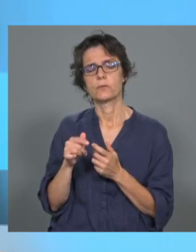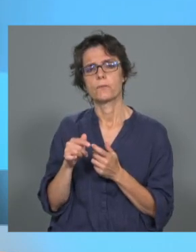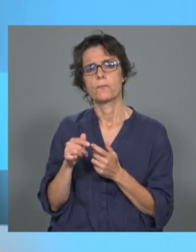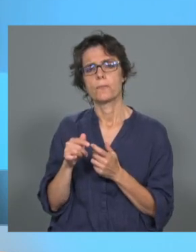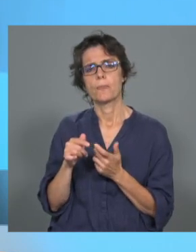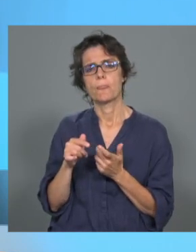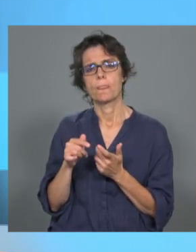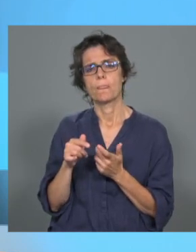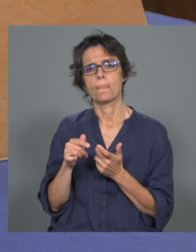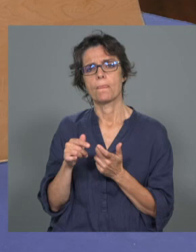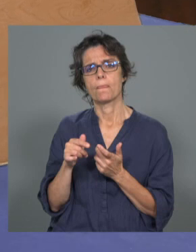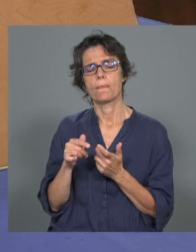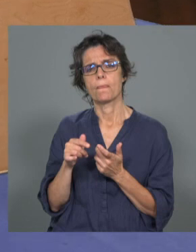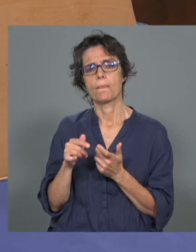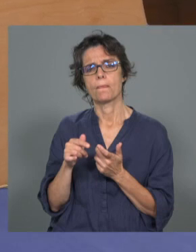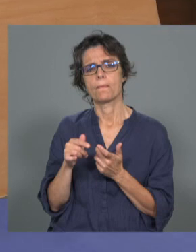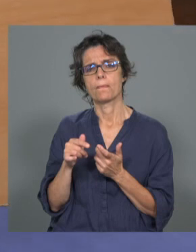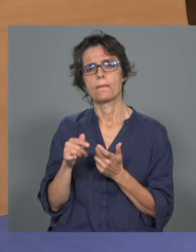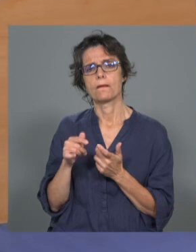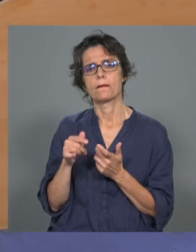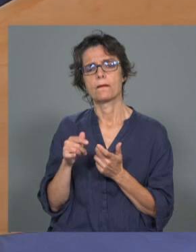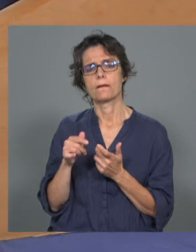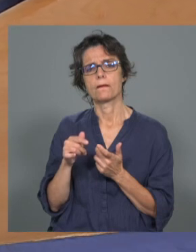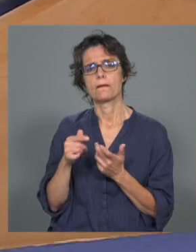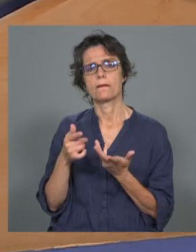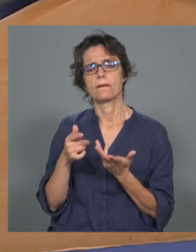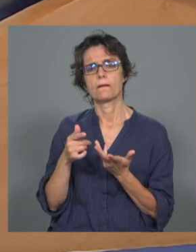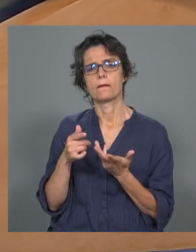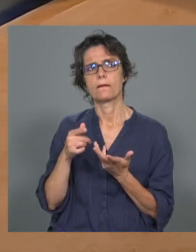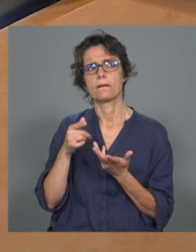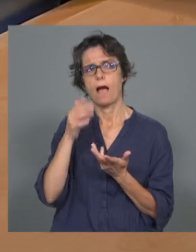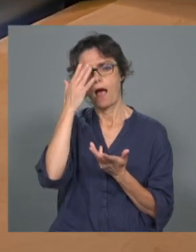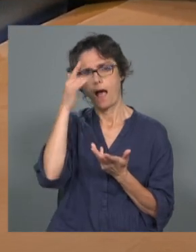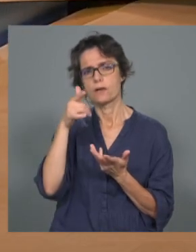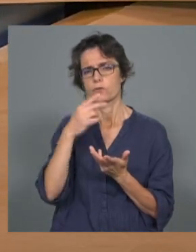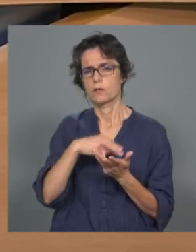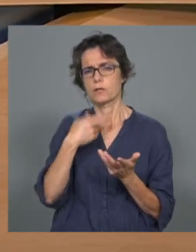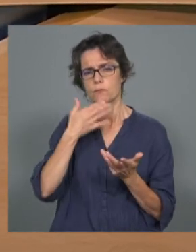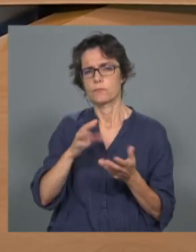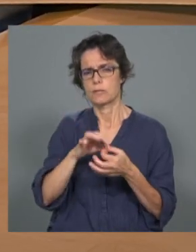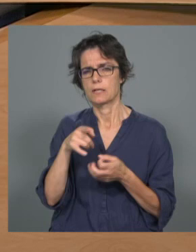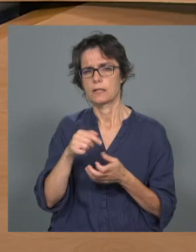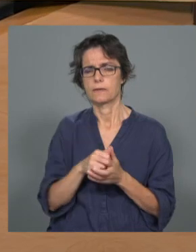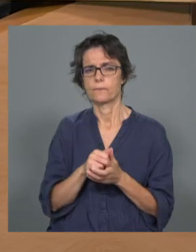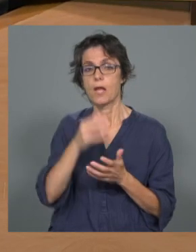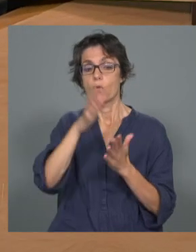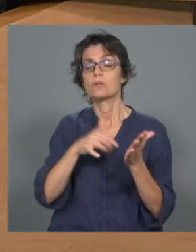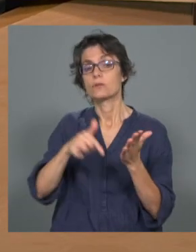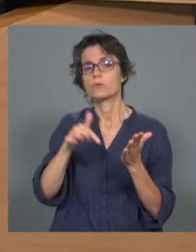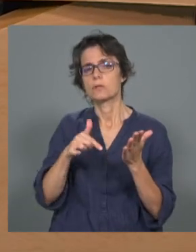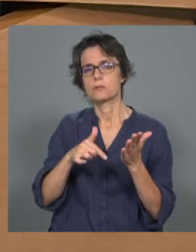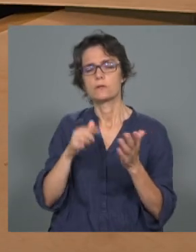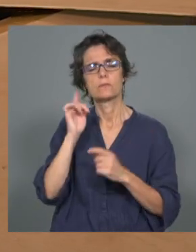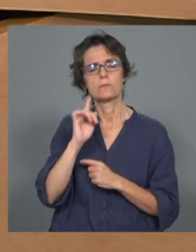hoje? Eu acho que este texto é muitíssimo importante, porque nós vamos, e é um